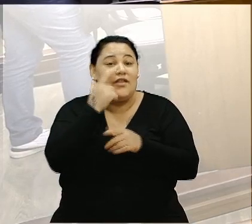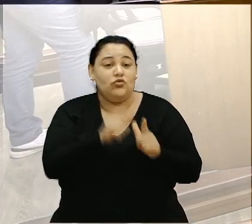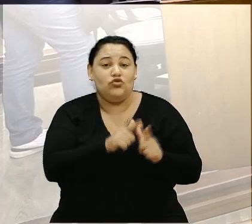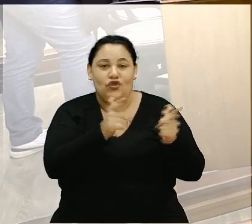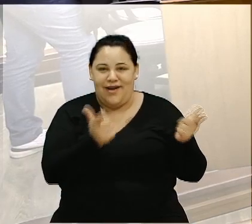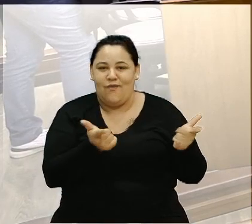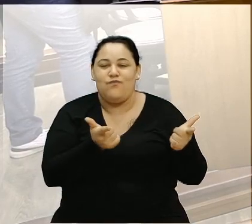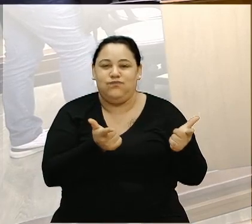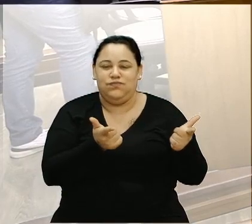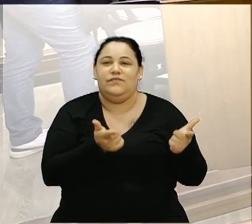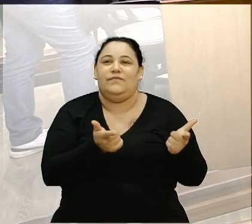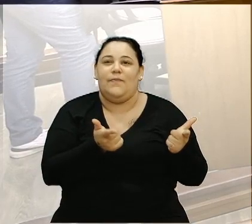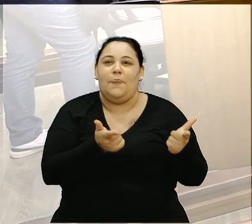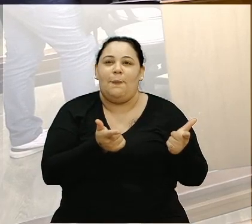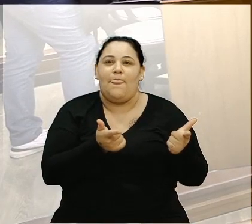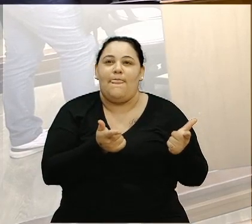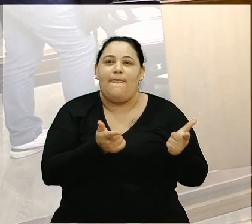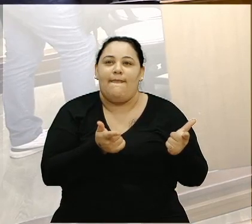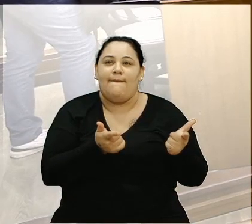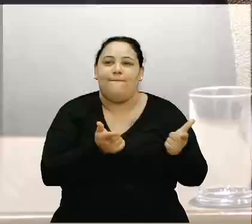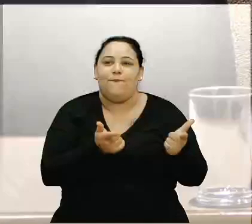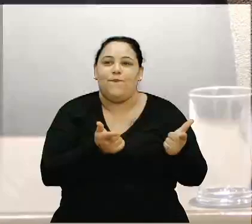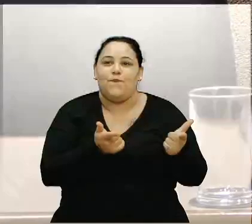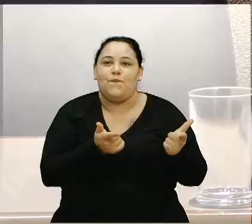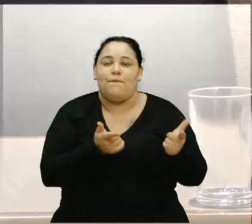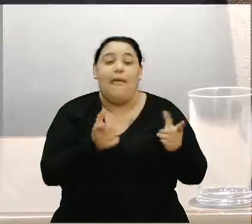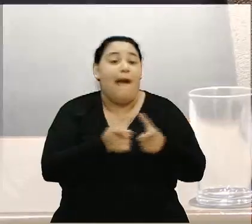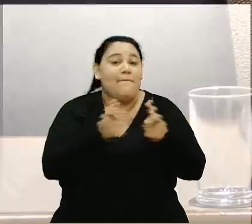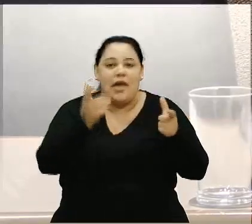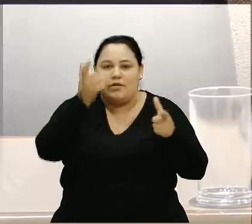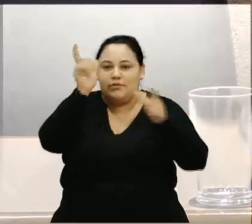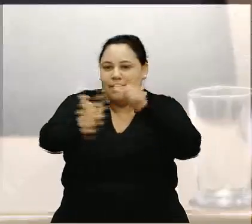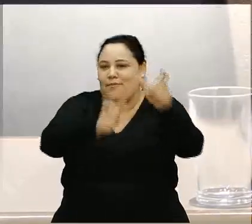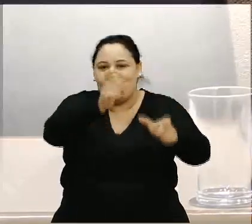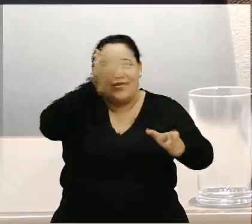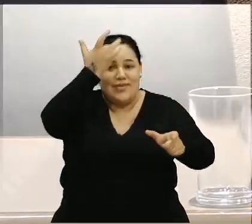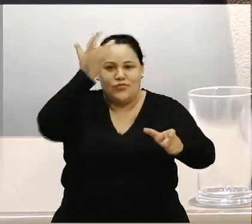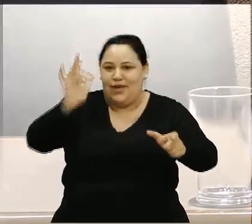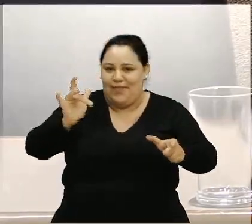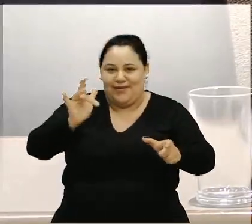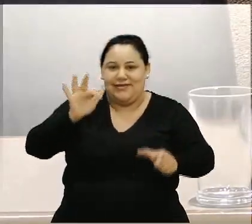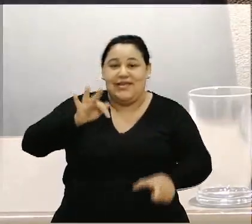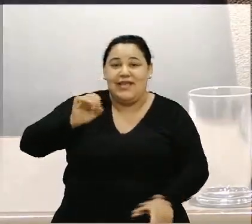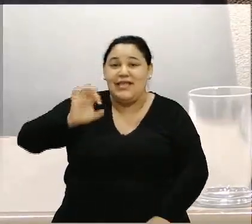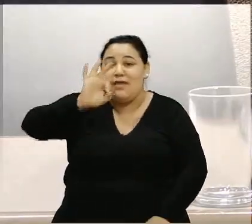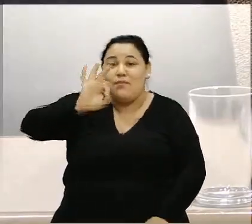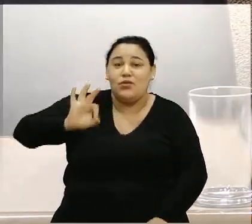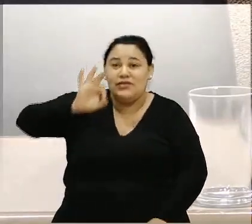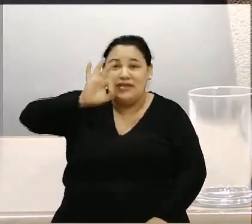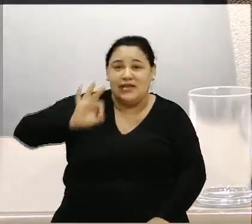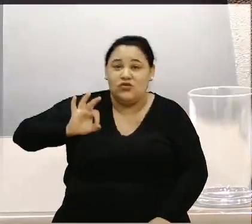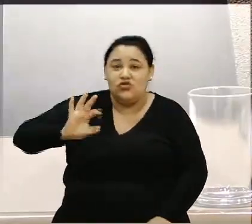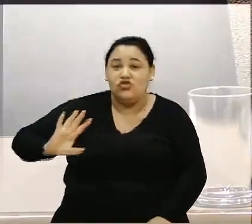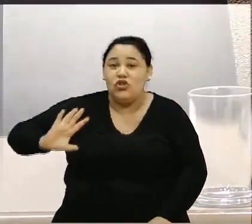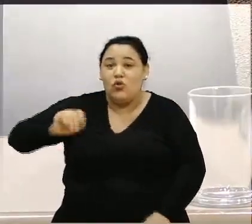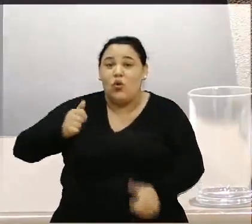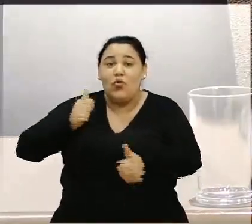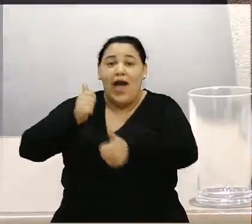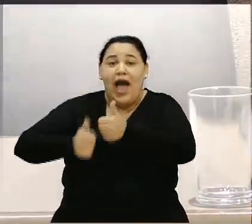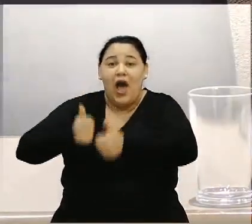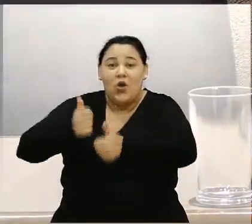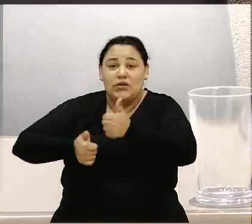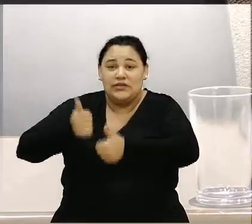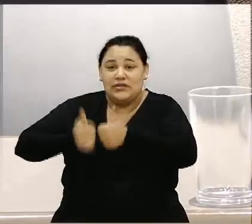né, que a gente aqui não sabe, a maioria não sabe, que 70% de todo o arroz consumido no